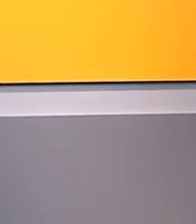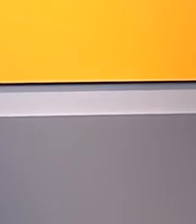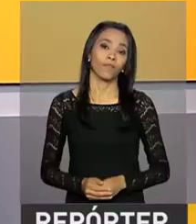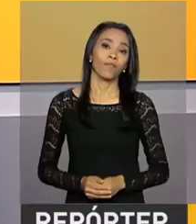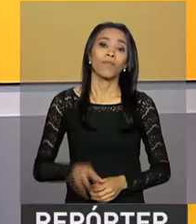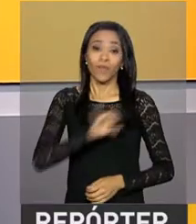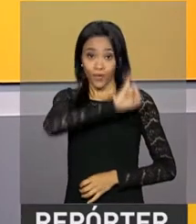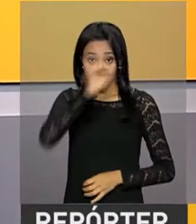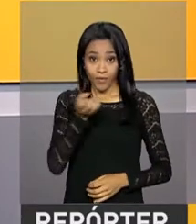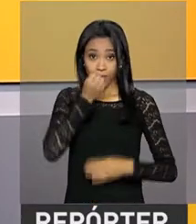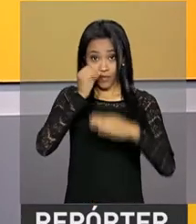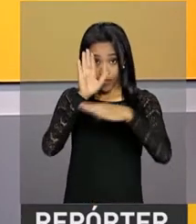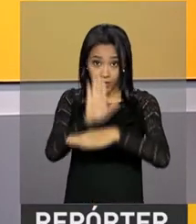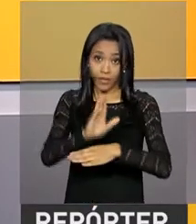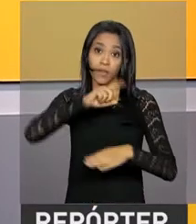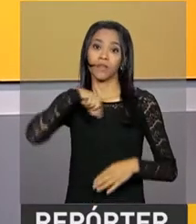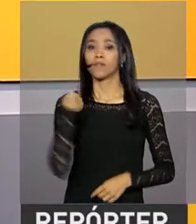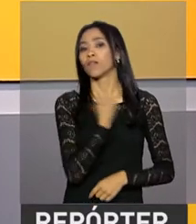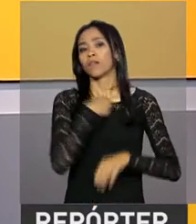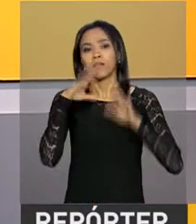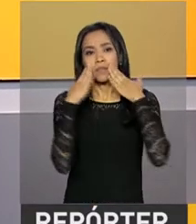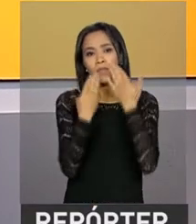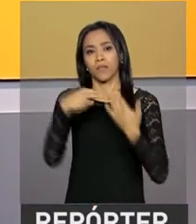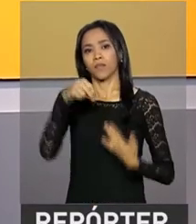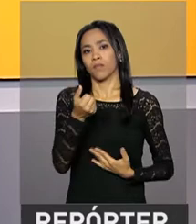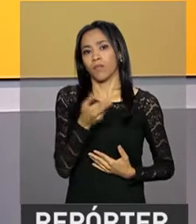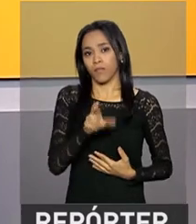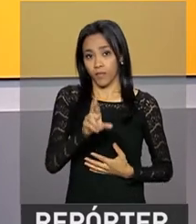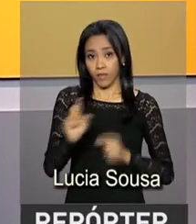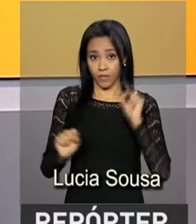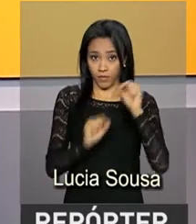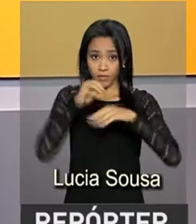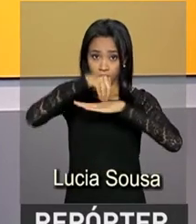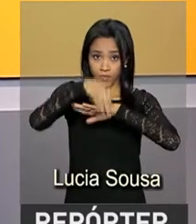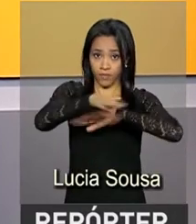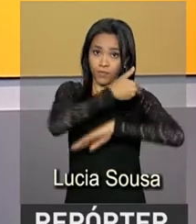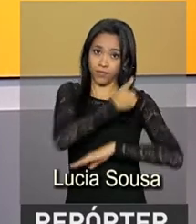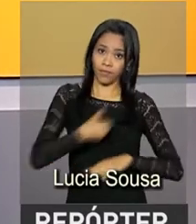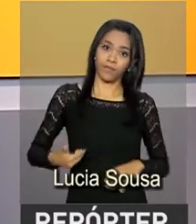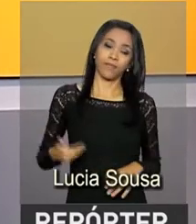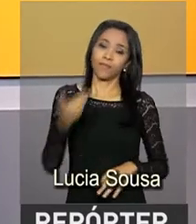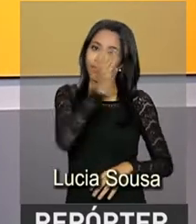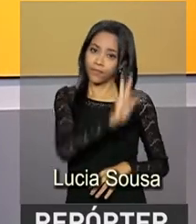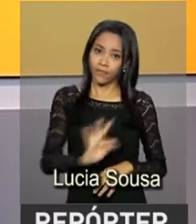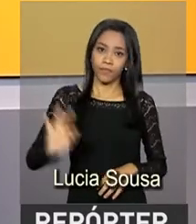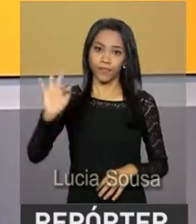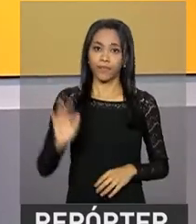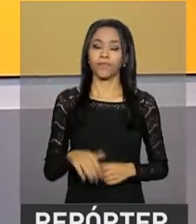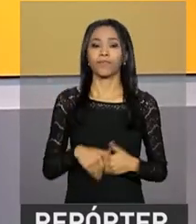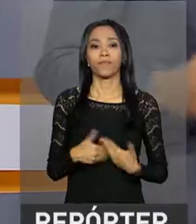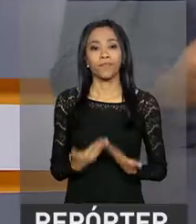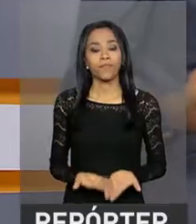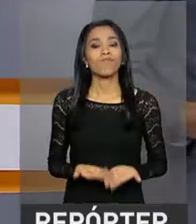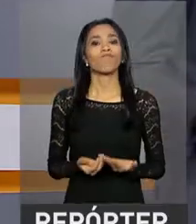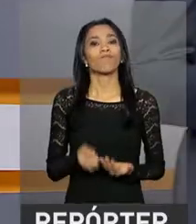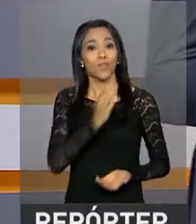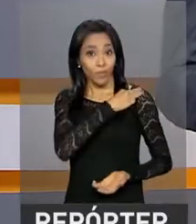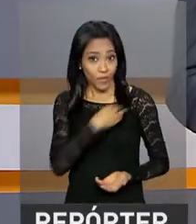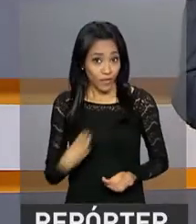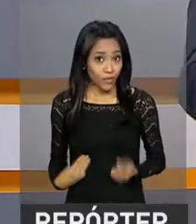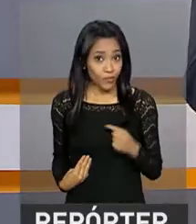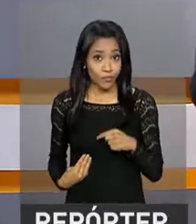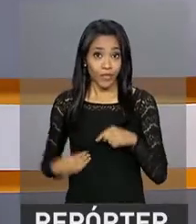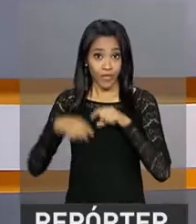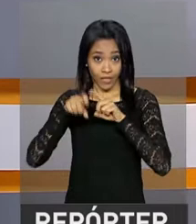olá boa tarde estamos de volta com um repórter e nbr e as notícias do governo federal o ministro da agricultura